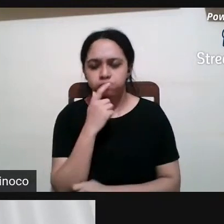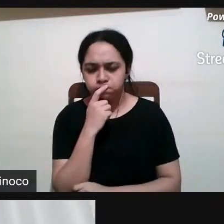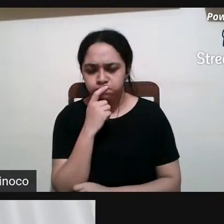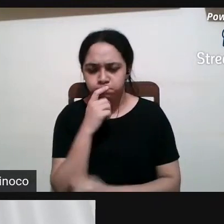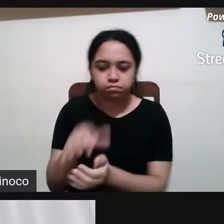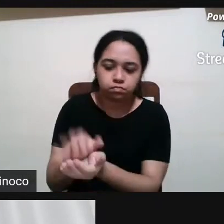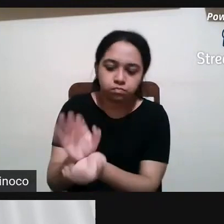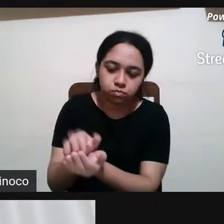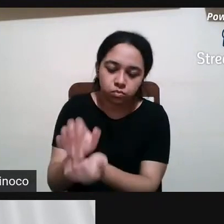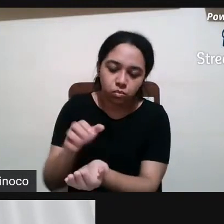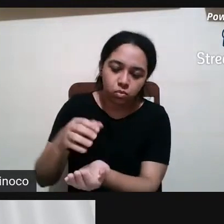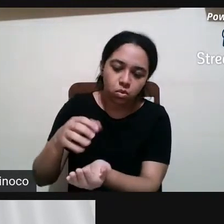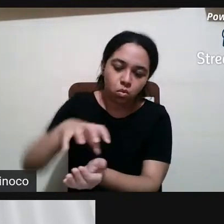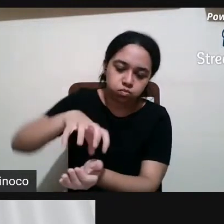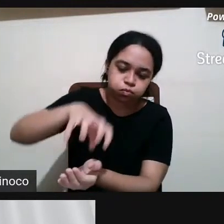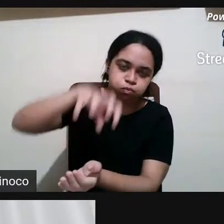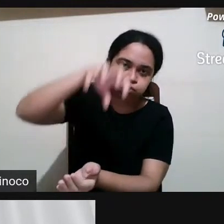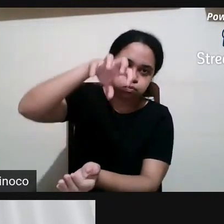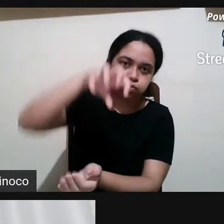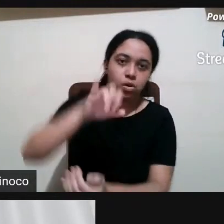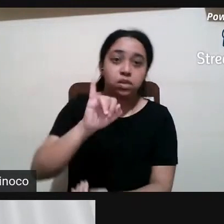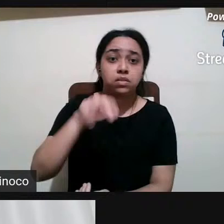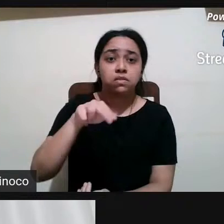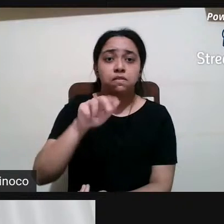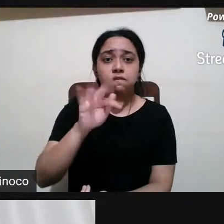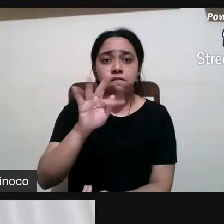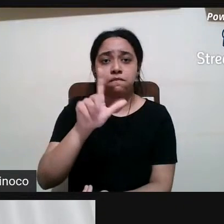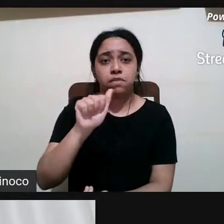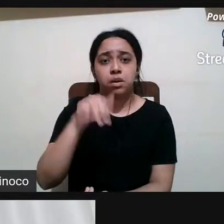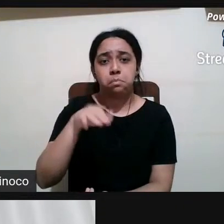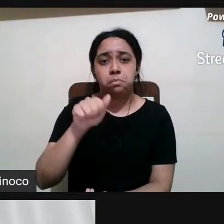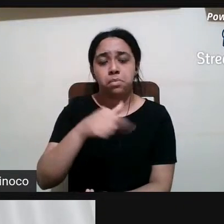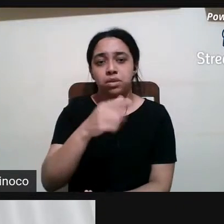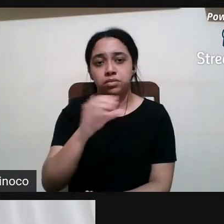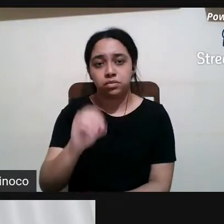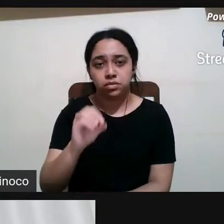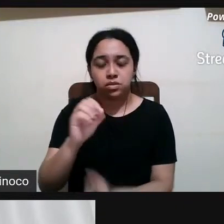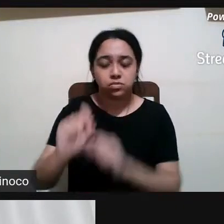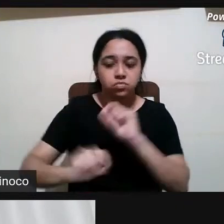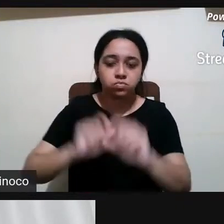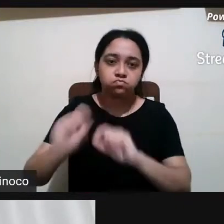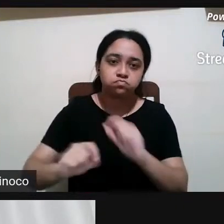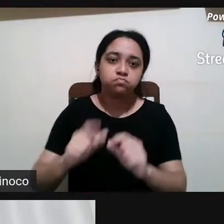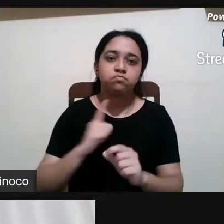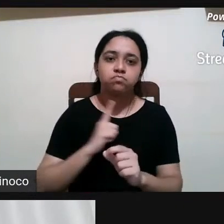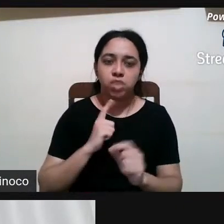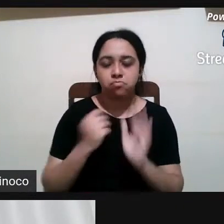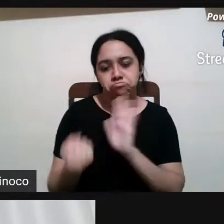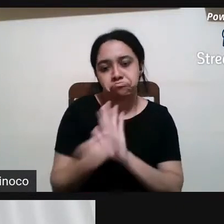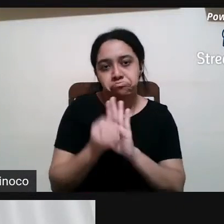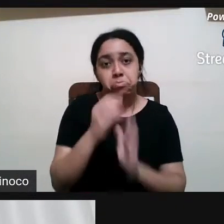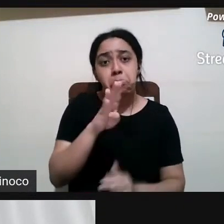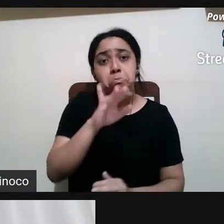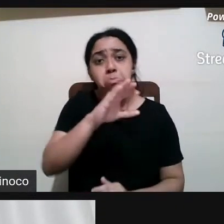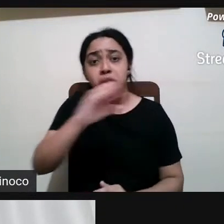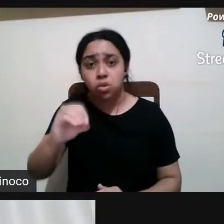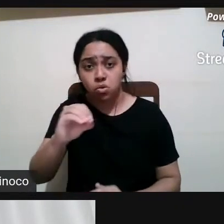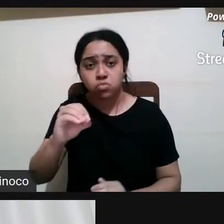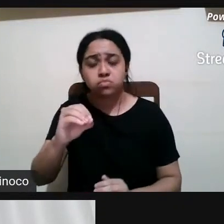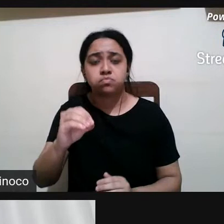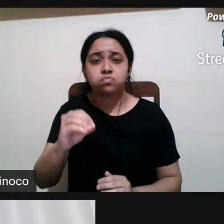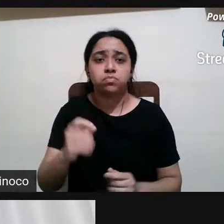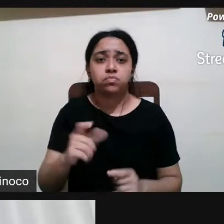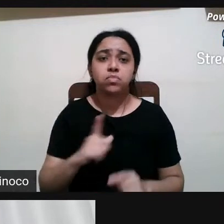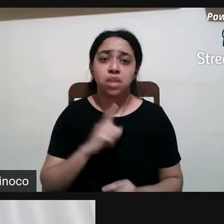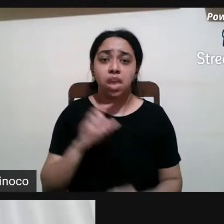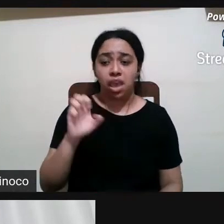do microplástico pode estar, por exemplo, lesionando biomoléculas. Então, tem uma série de biomarcadores que utilizam e se incluem as